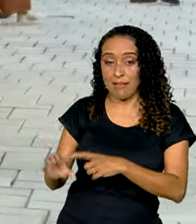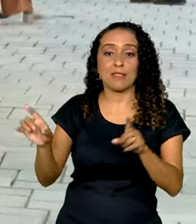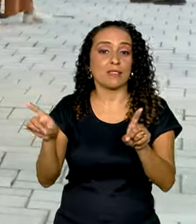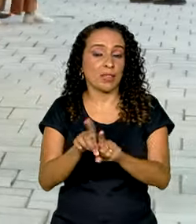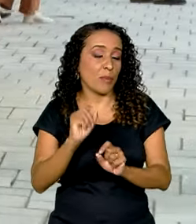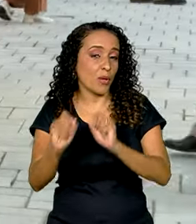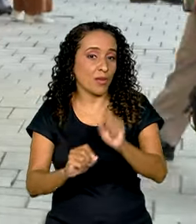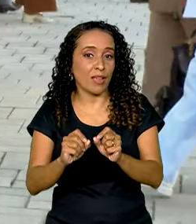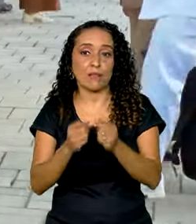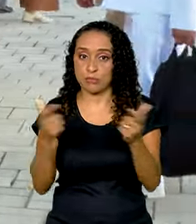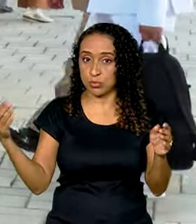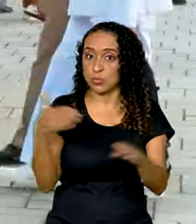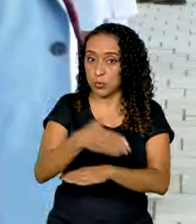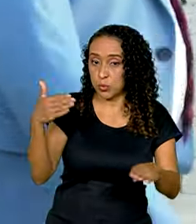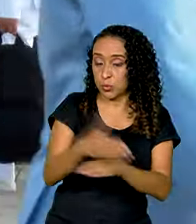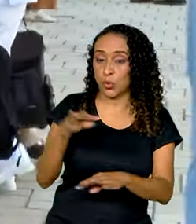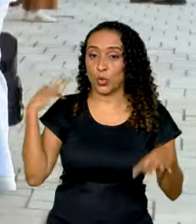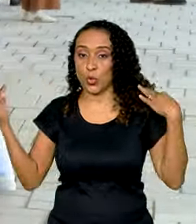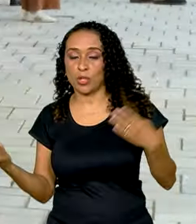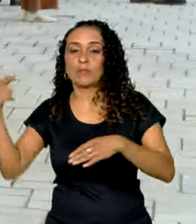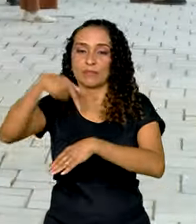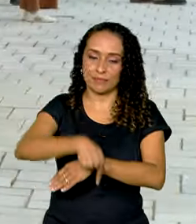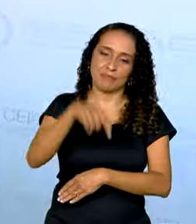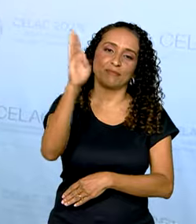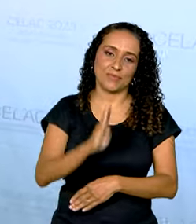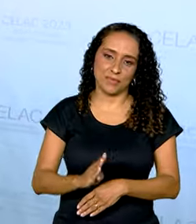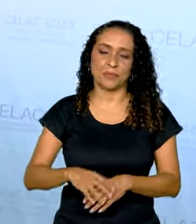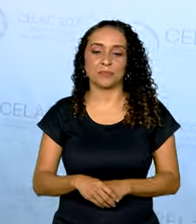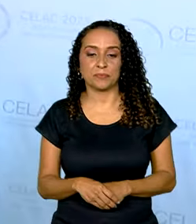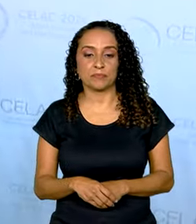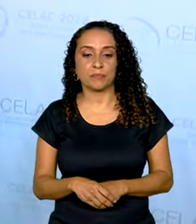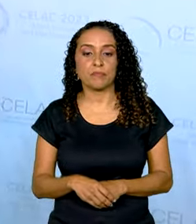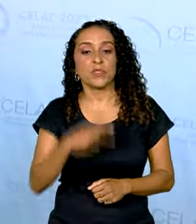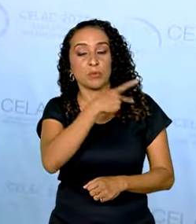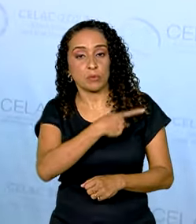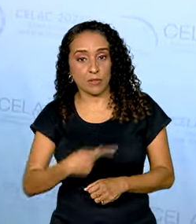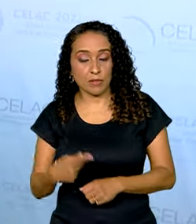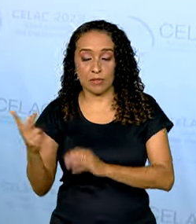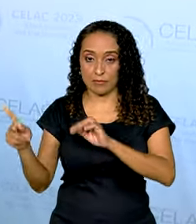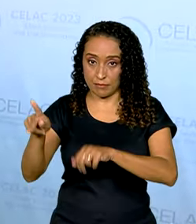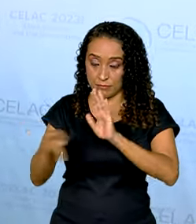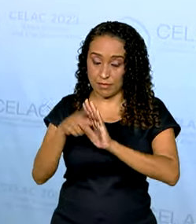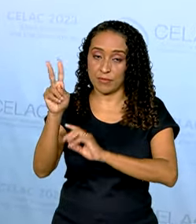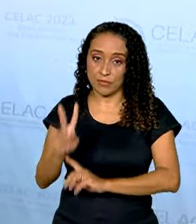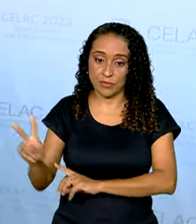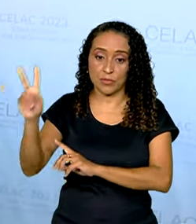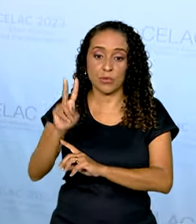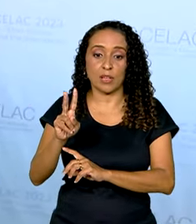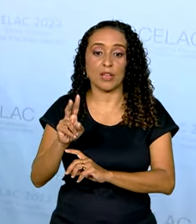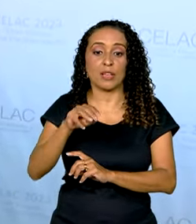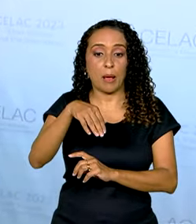claro, aumentar o fluxo de turistas caribenhos no Brasil. Com o presidente da Venezuela, Nicolás Maduro,